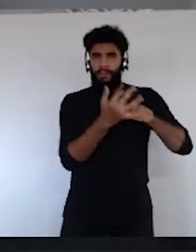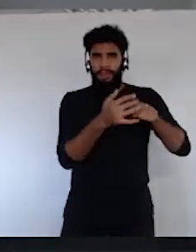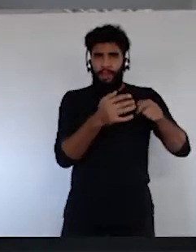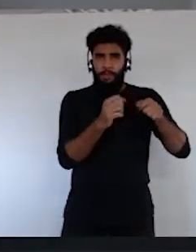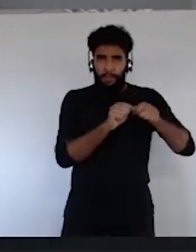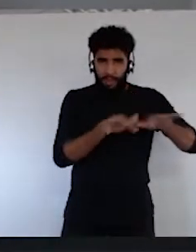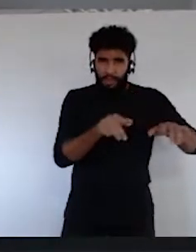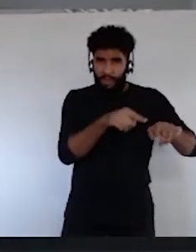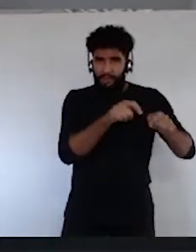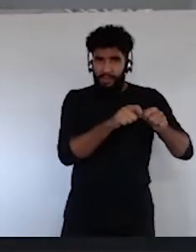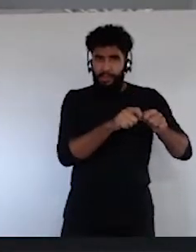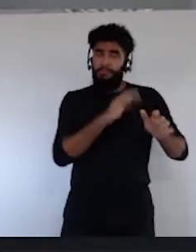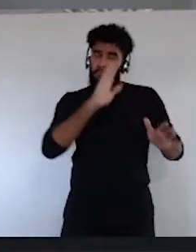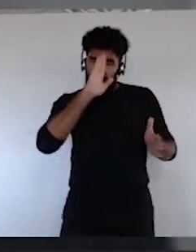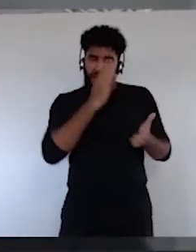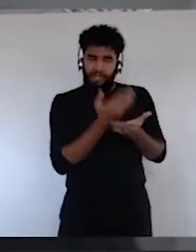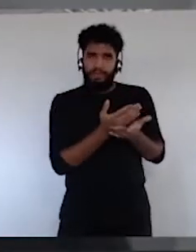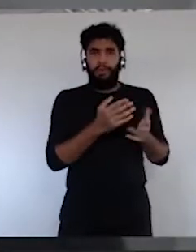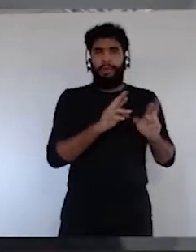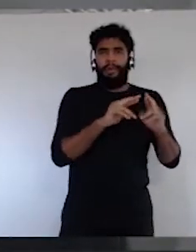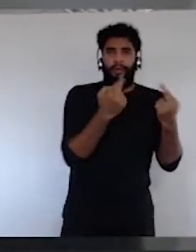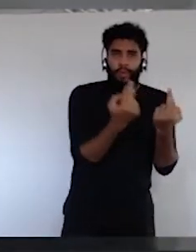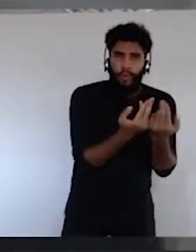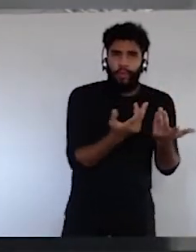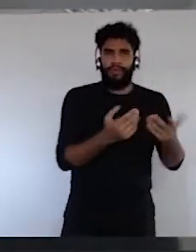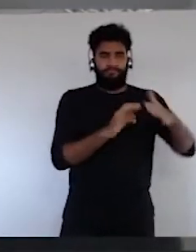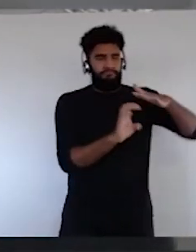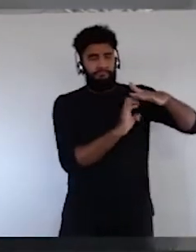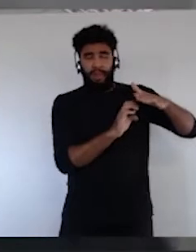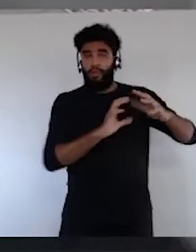ele não é mais computado como